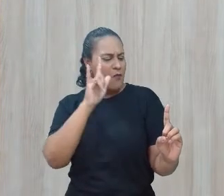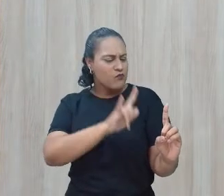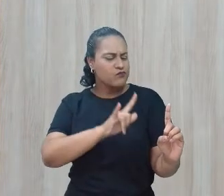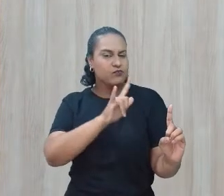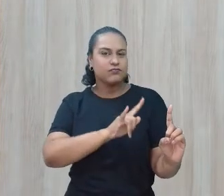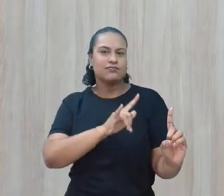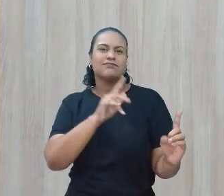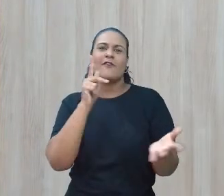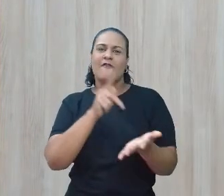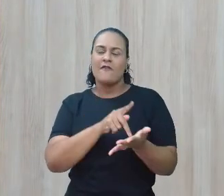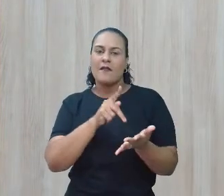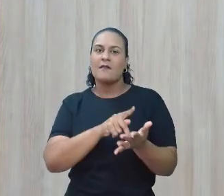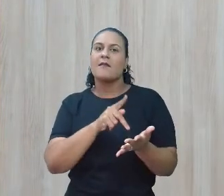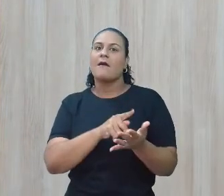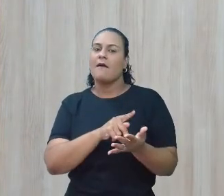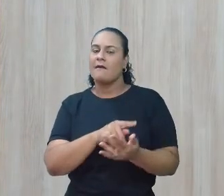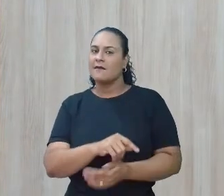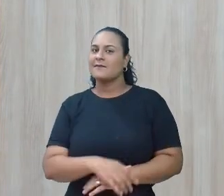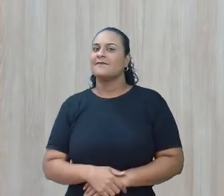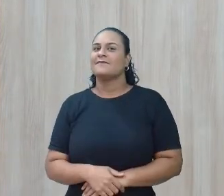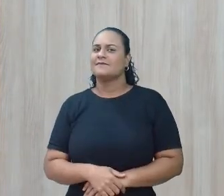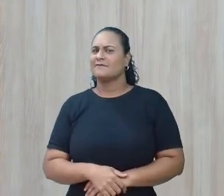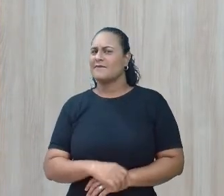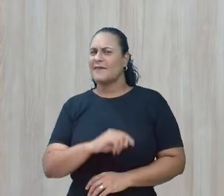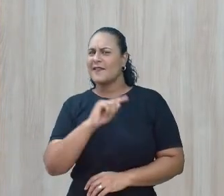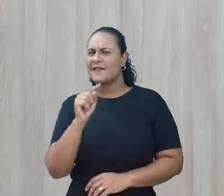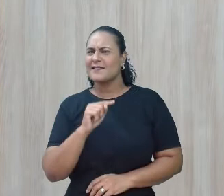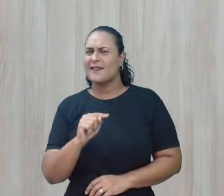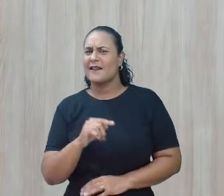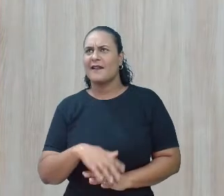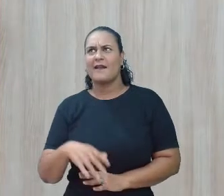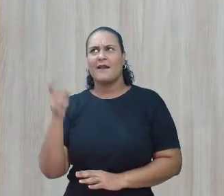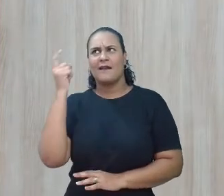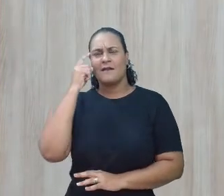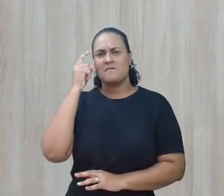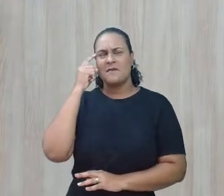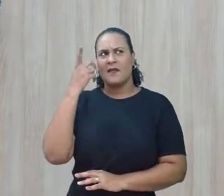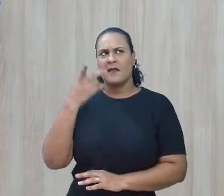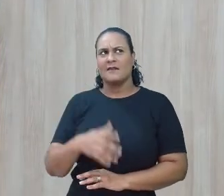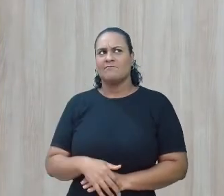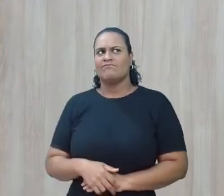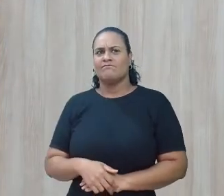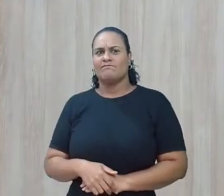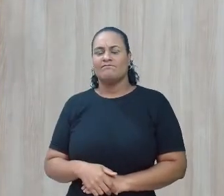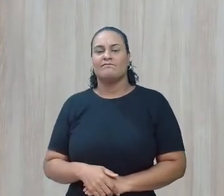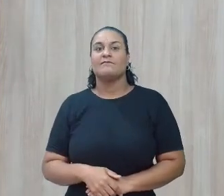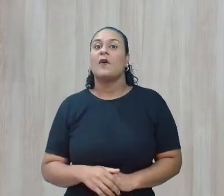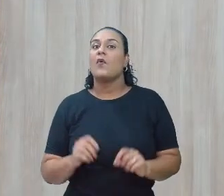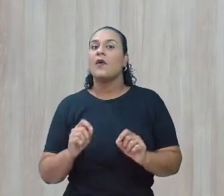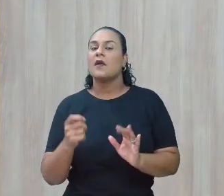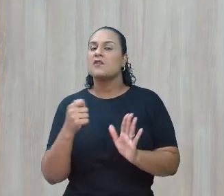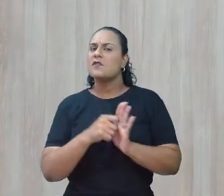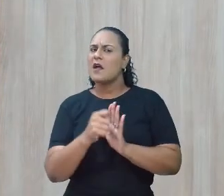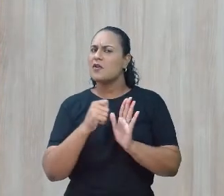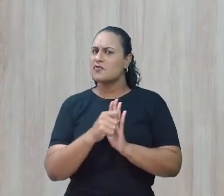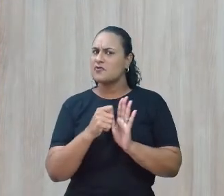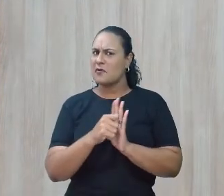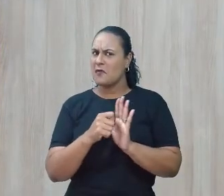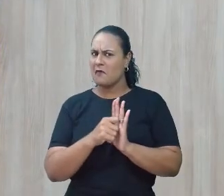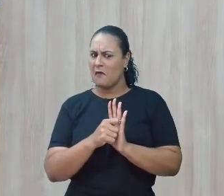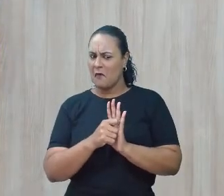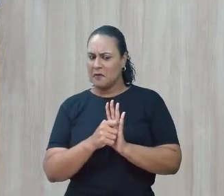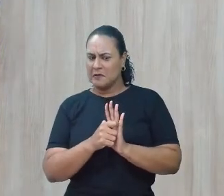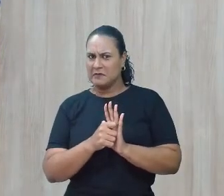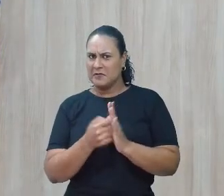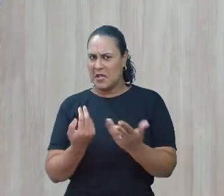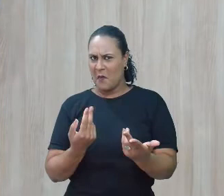vale a pena investir, assim. Será que eu já fico pensando se já escrevi cartas de amor tão convincentes